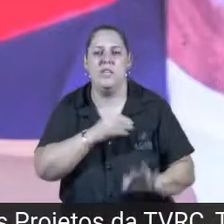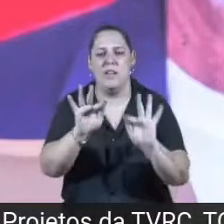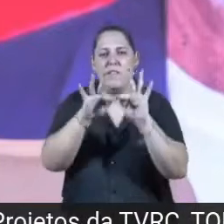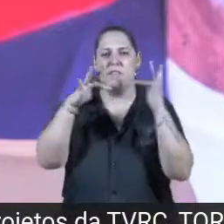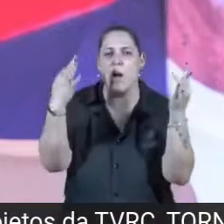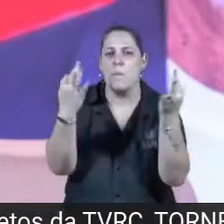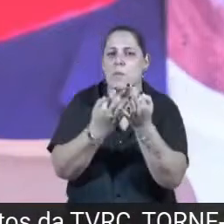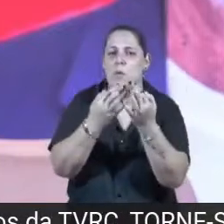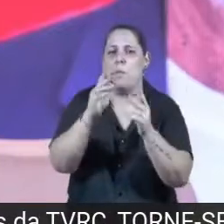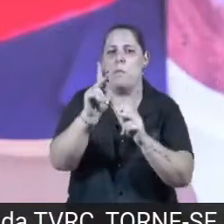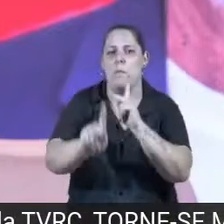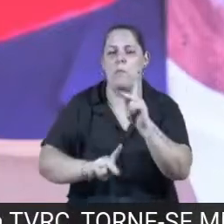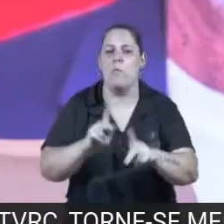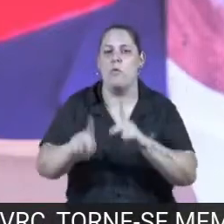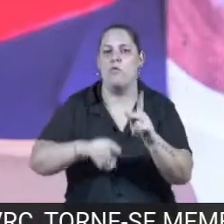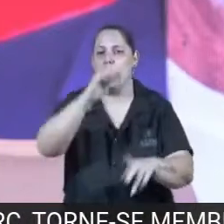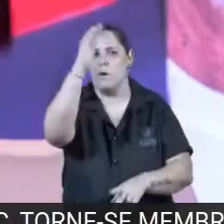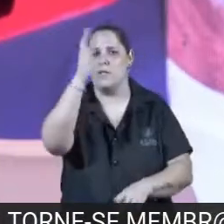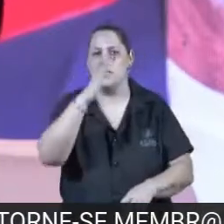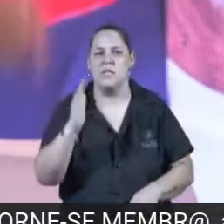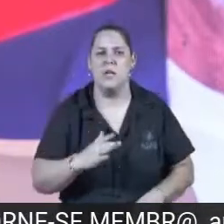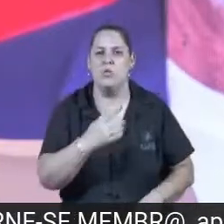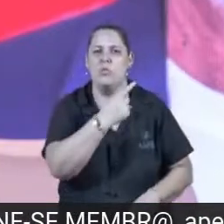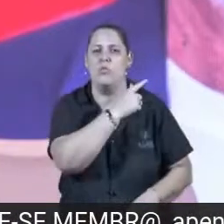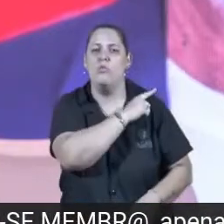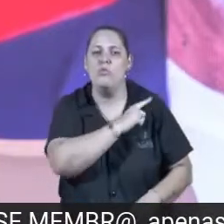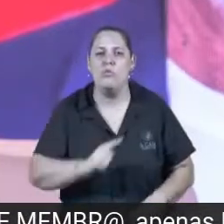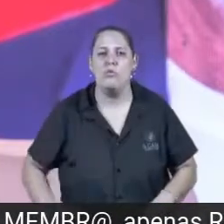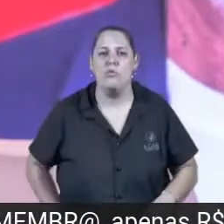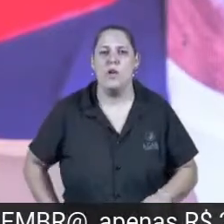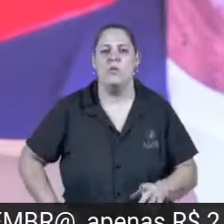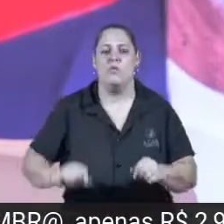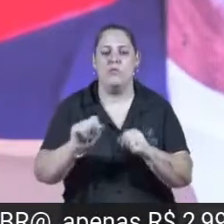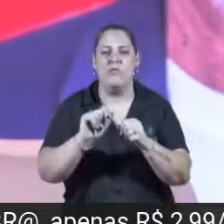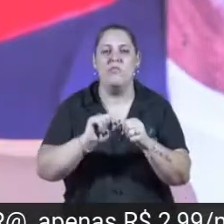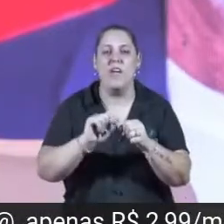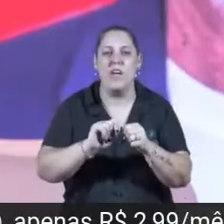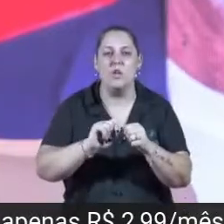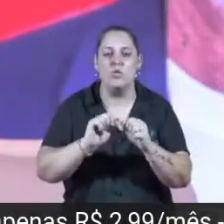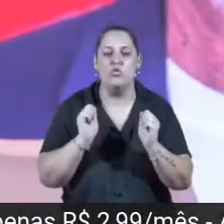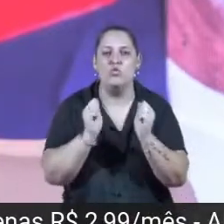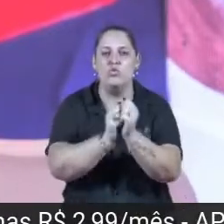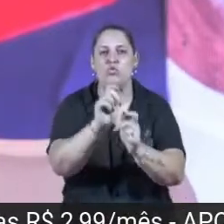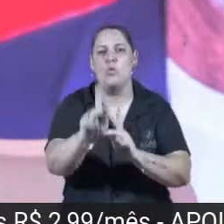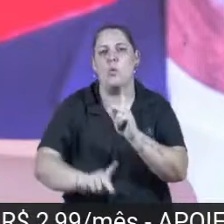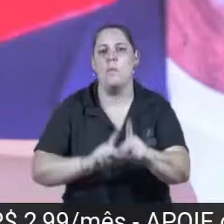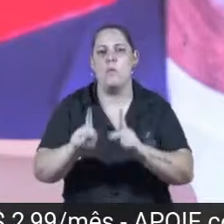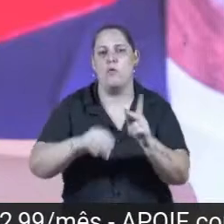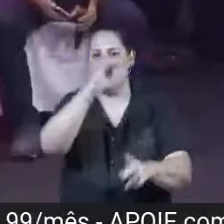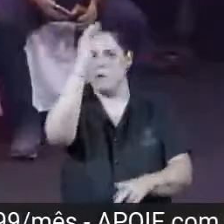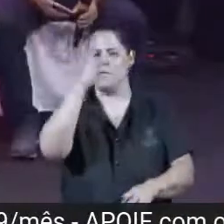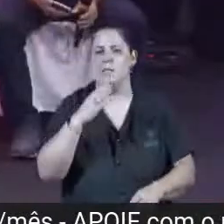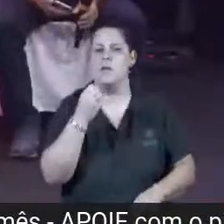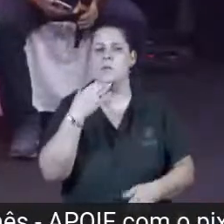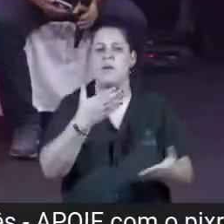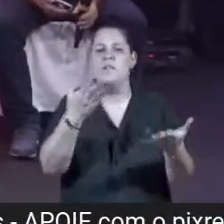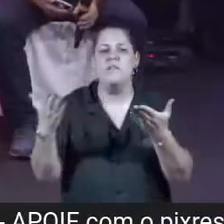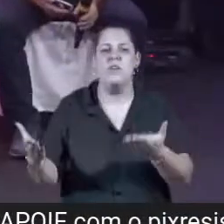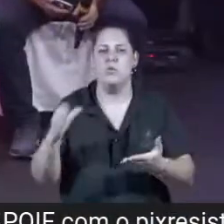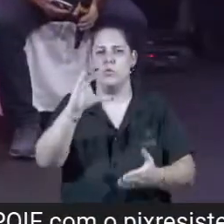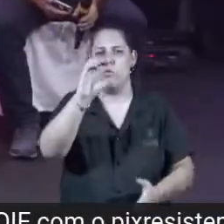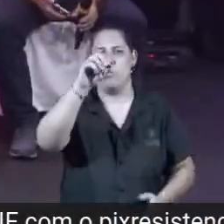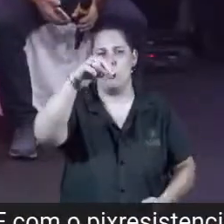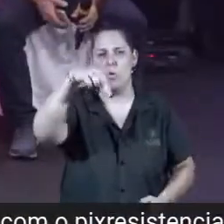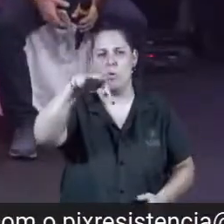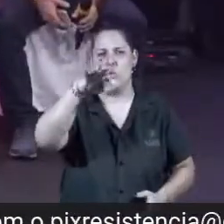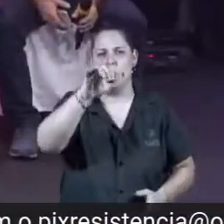povo brasileiro num governo para o povo brasileiro. Bem-vindo, Contarato. Você chega não